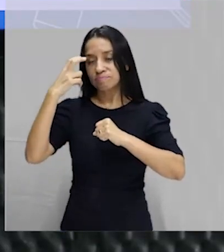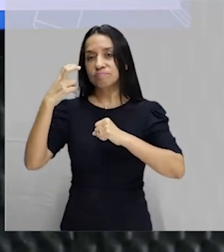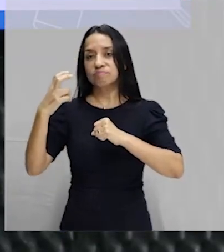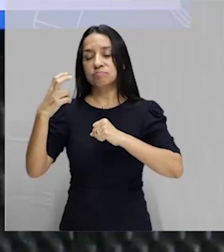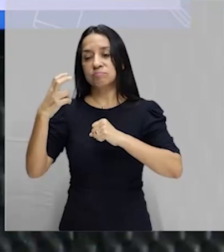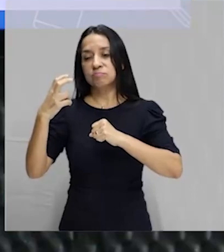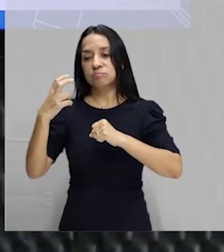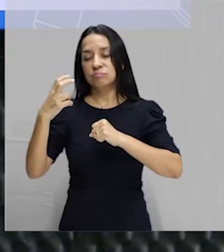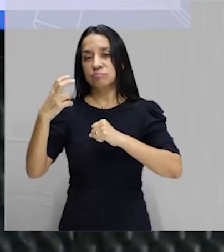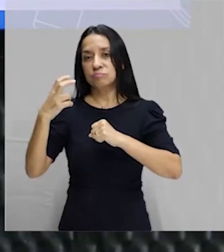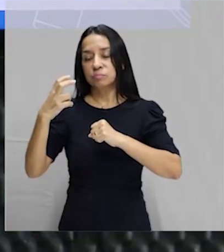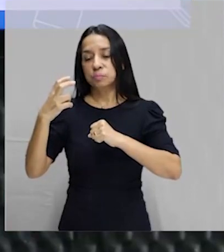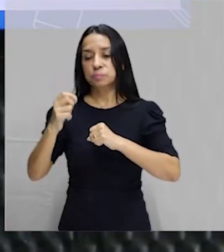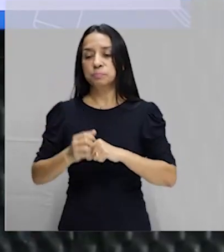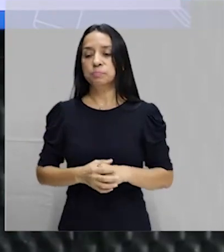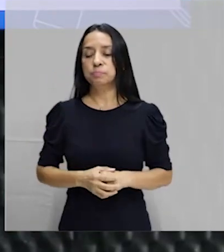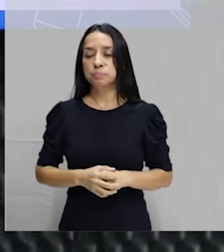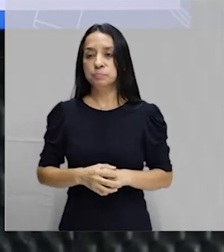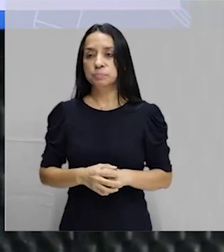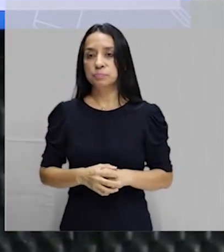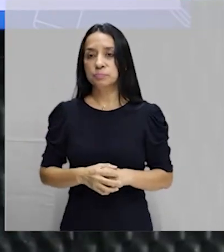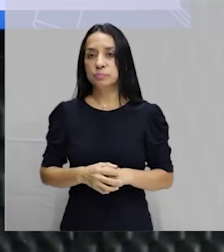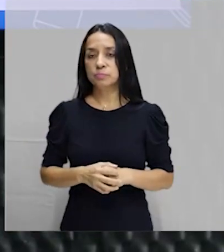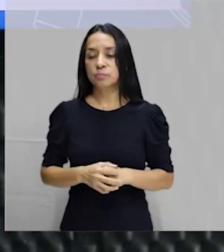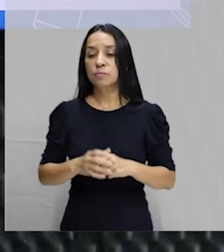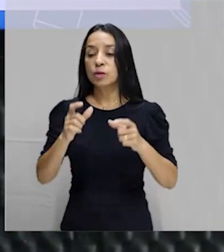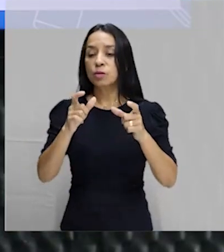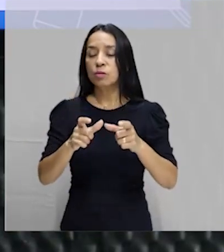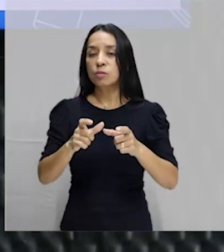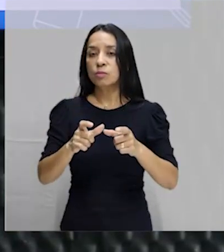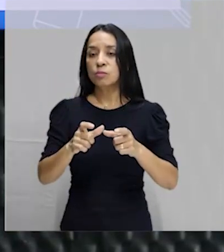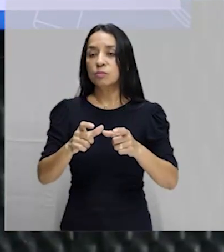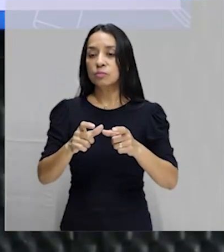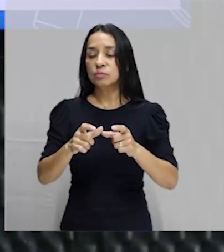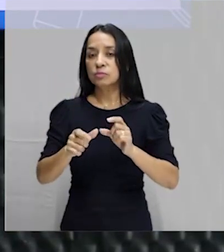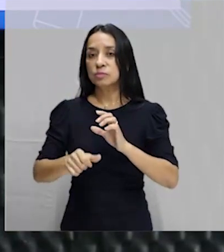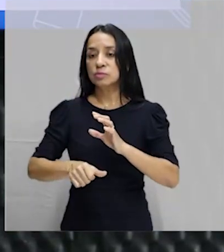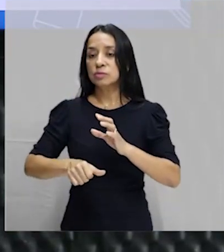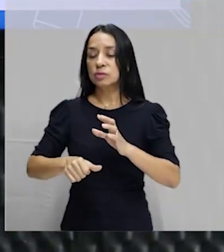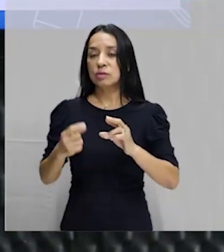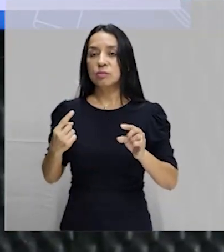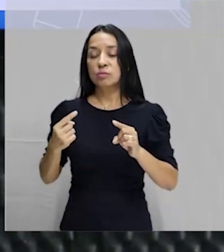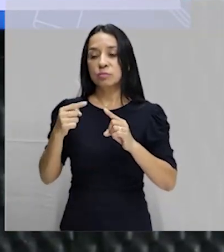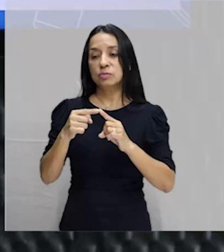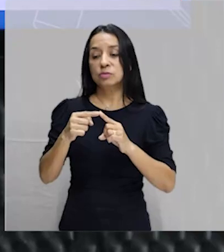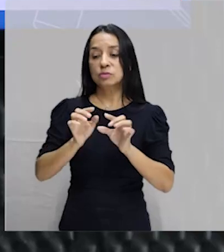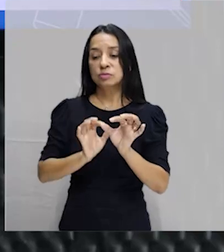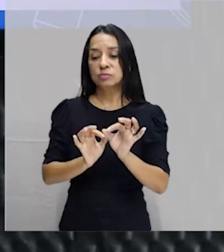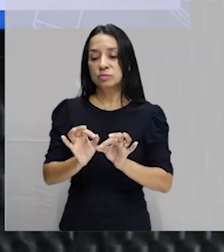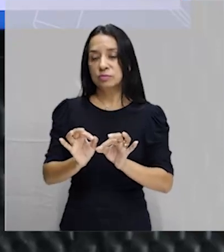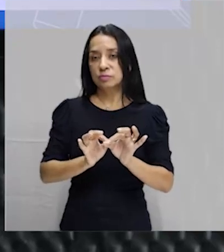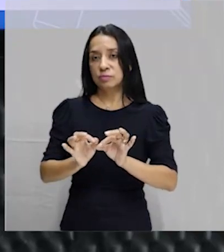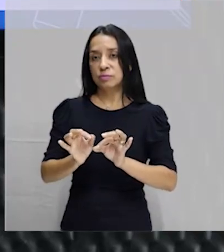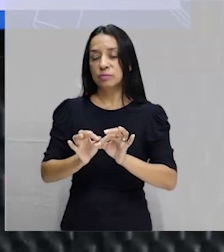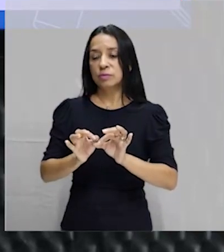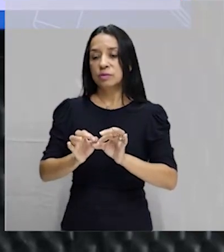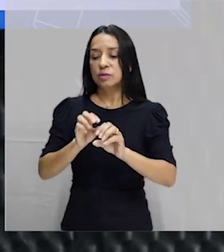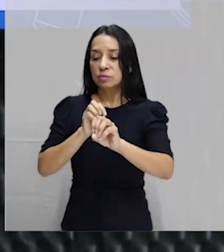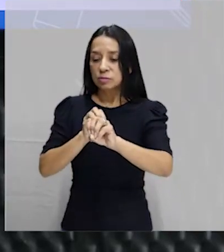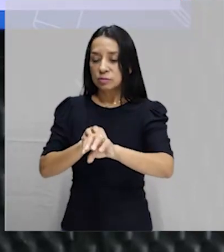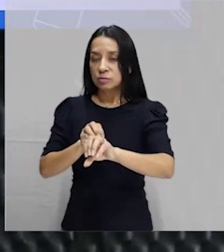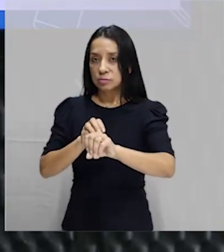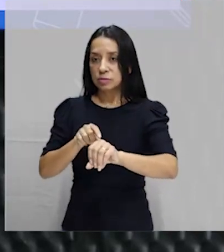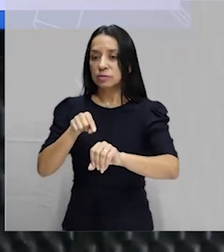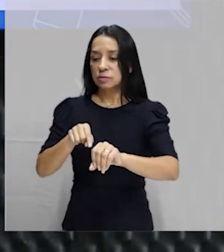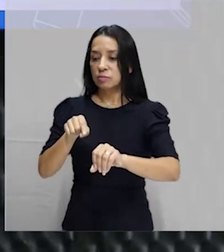uma formação de base intelectual, onde a prioridade na formação da educação desse